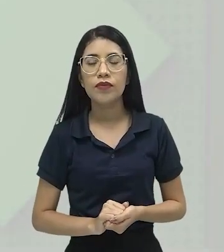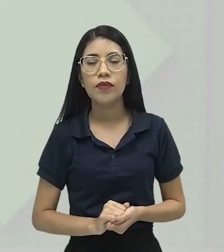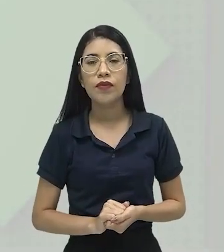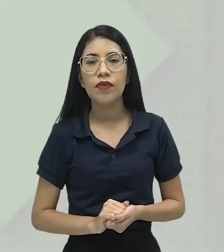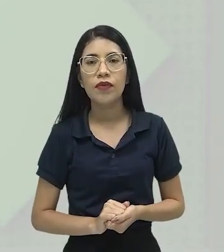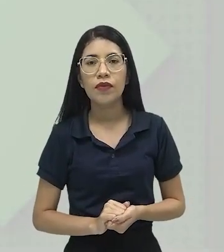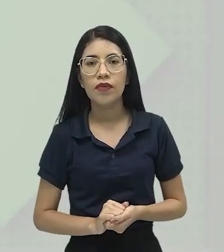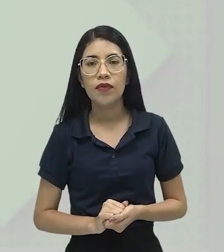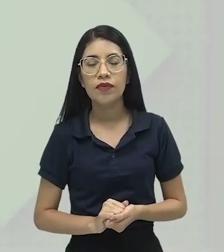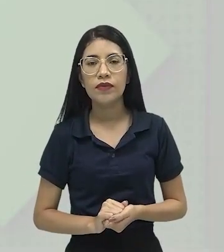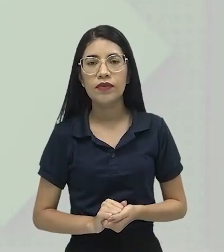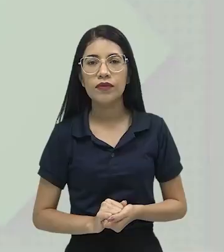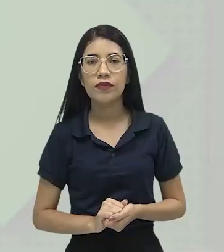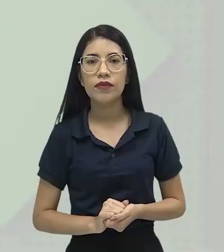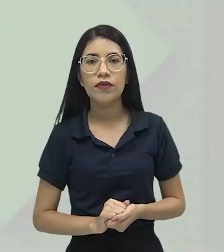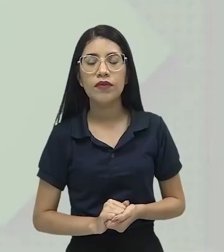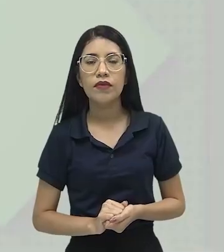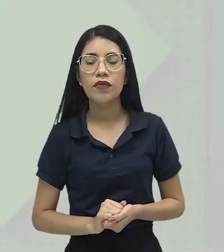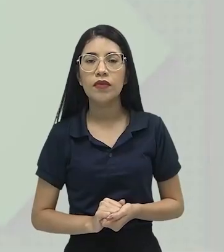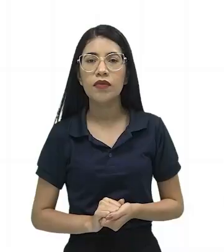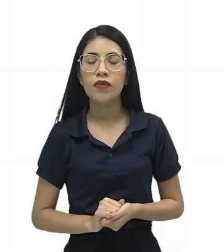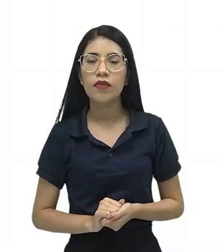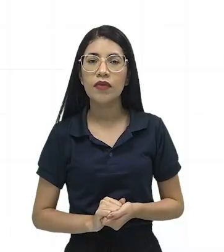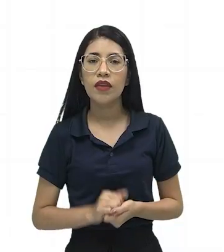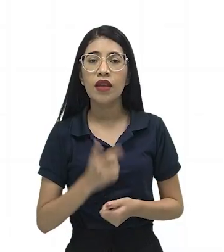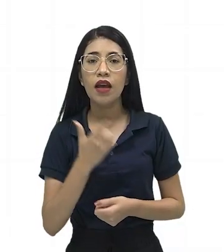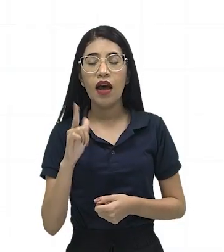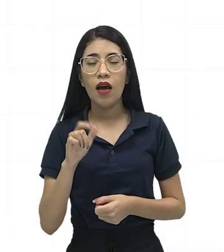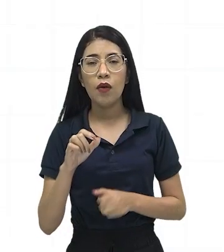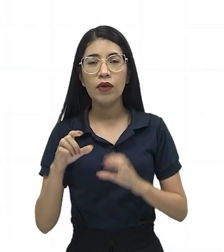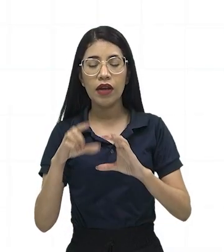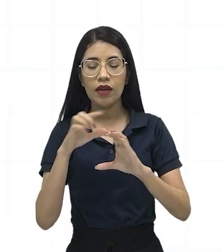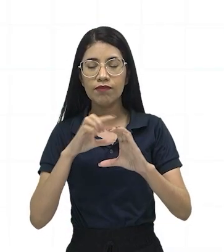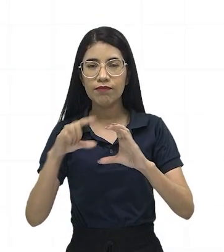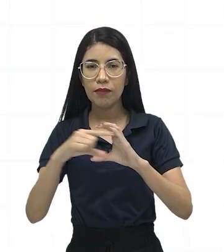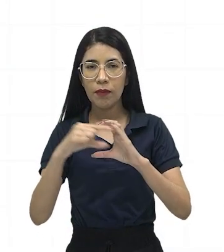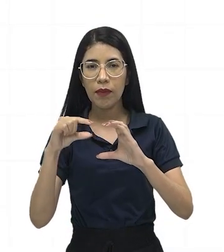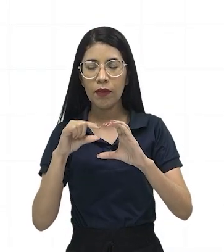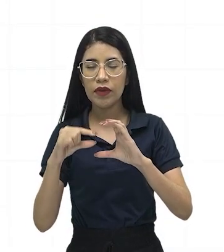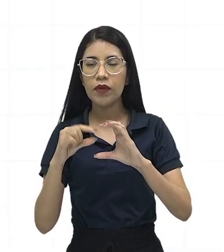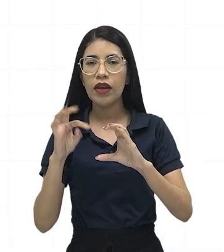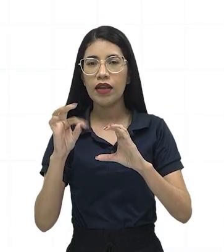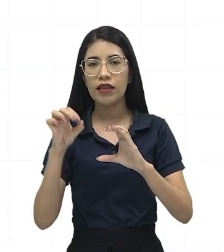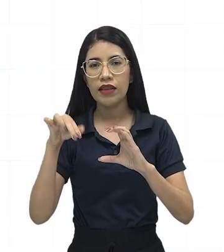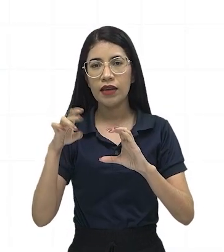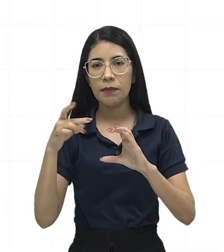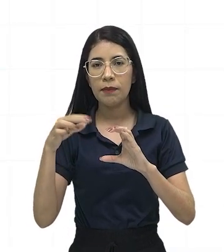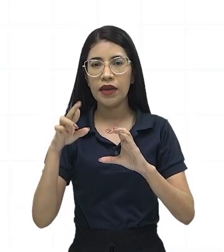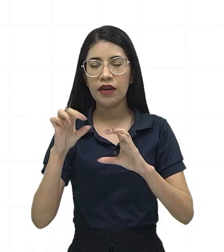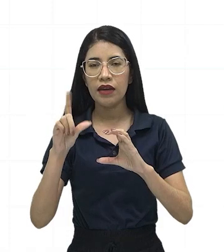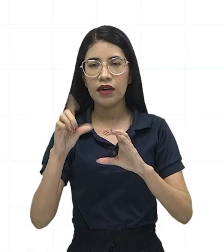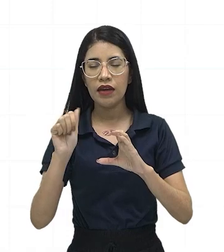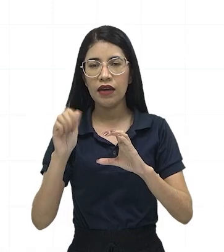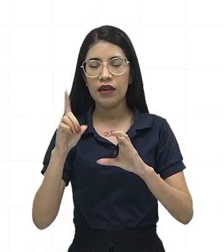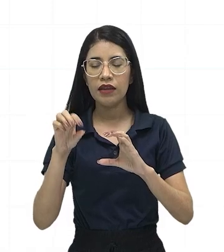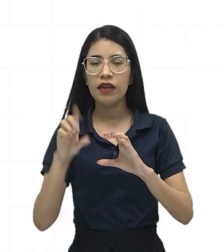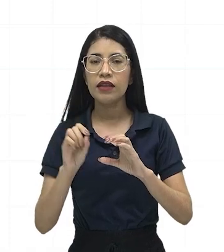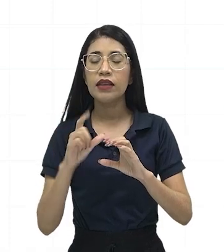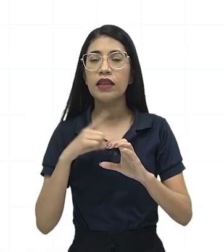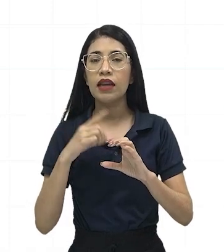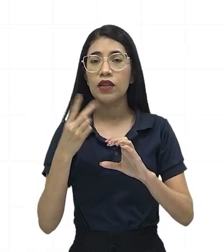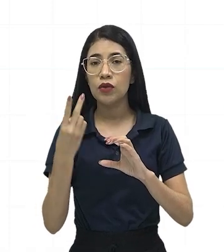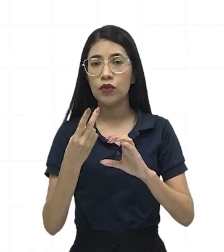quente, certo? Temos também a zona temperada. O planeta se divide em duas